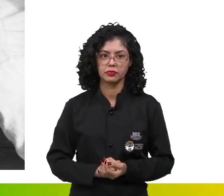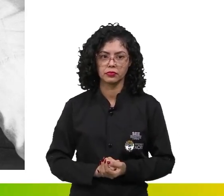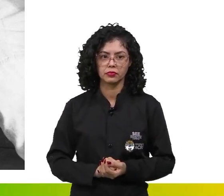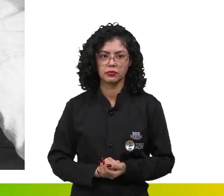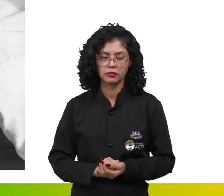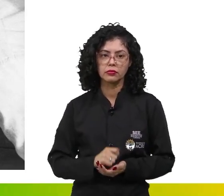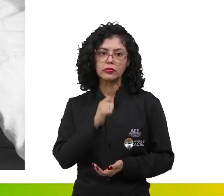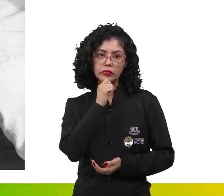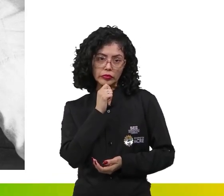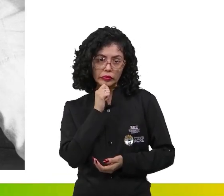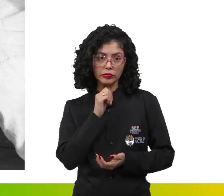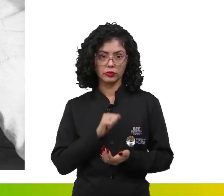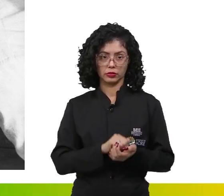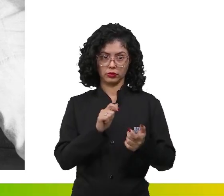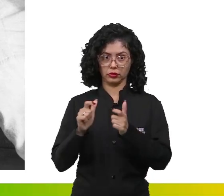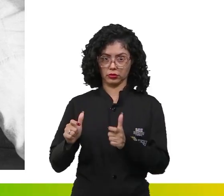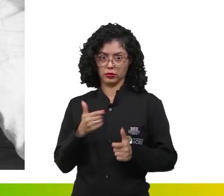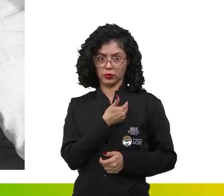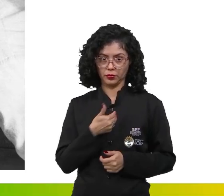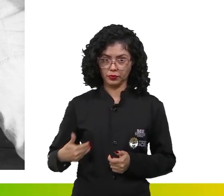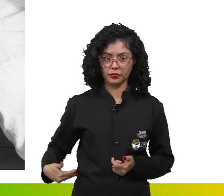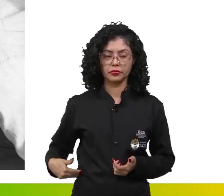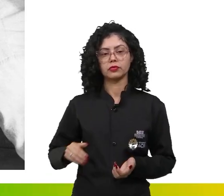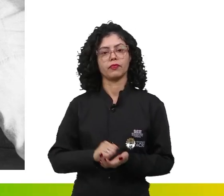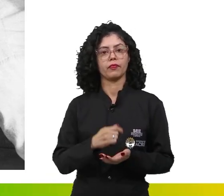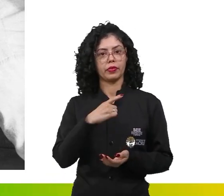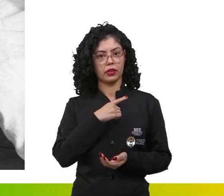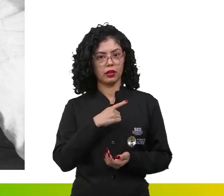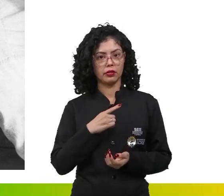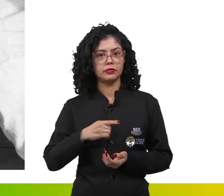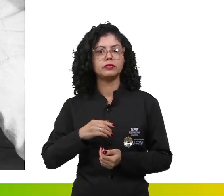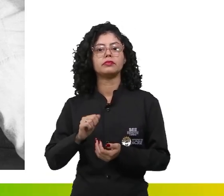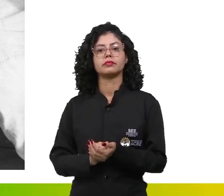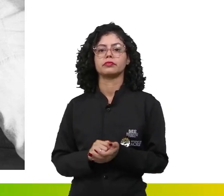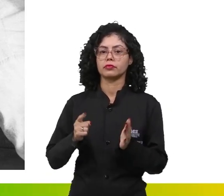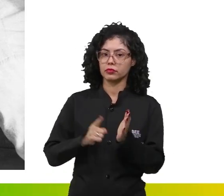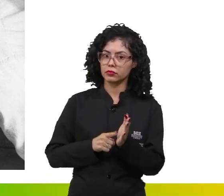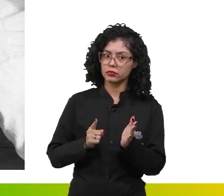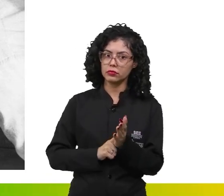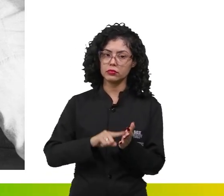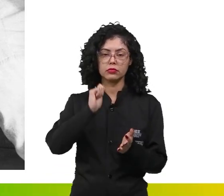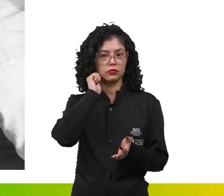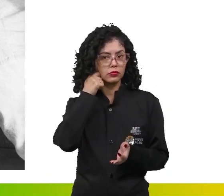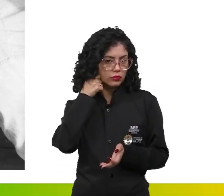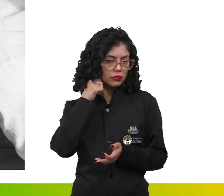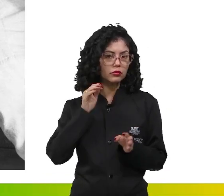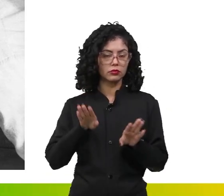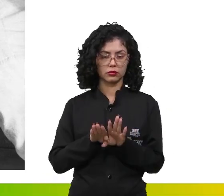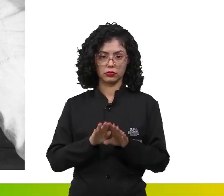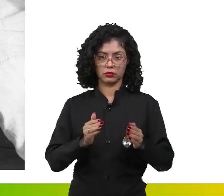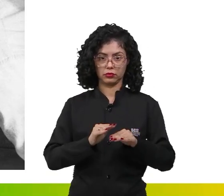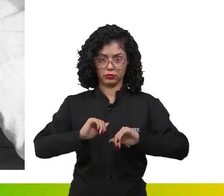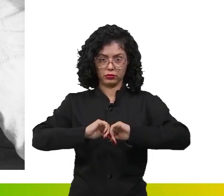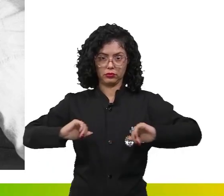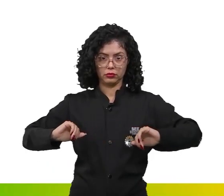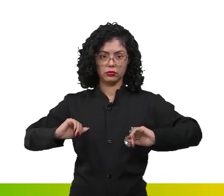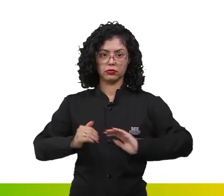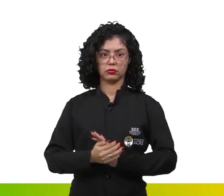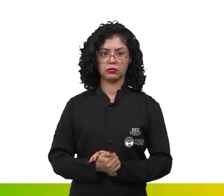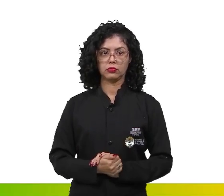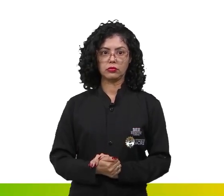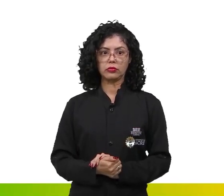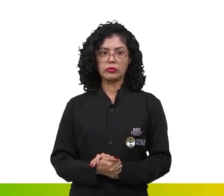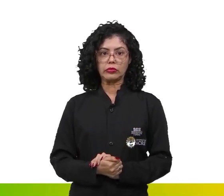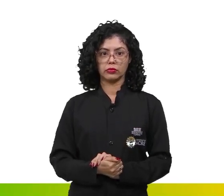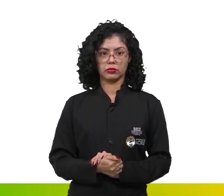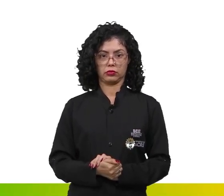Os bebedouros, os locais públicos, existiam o lado dos brancos e dos negros também.